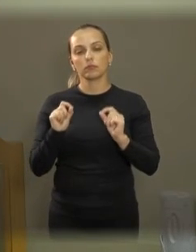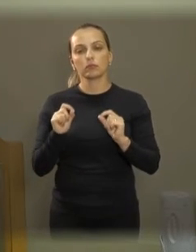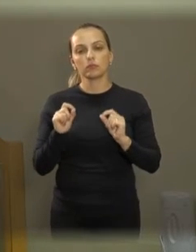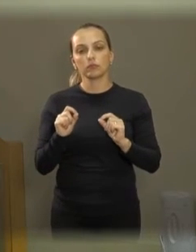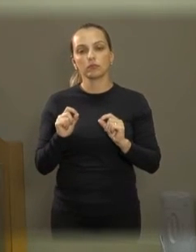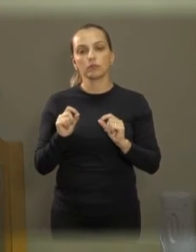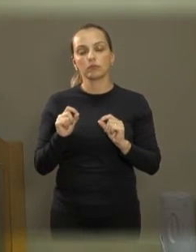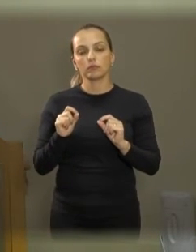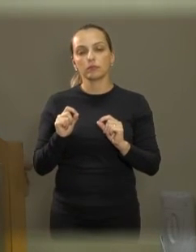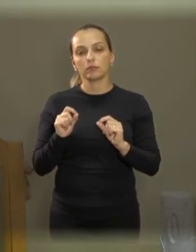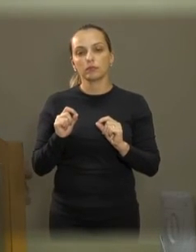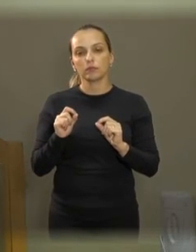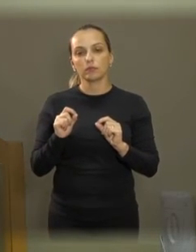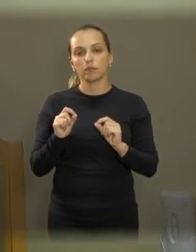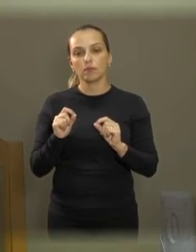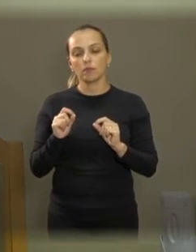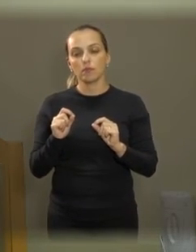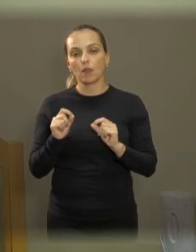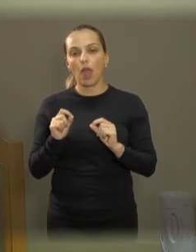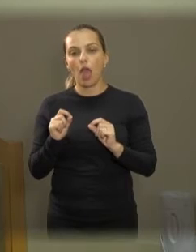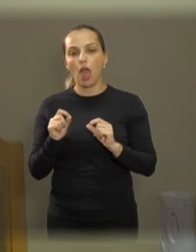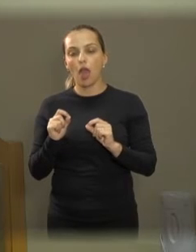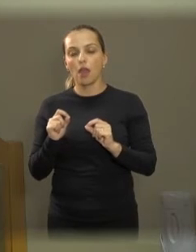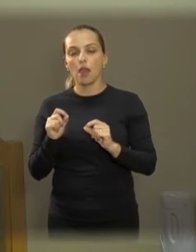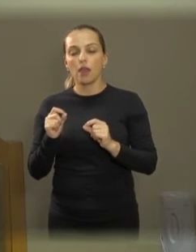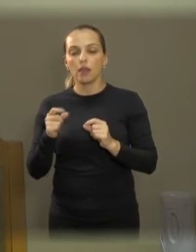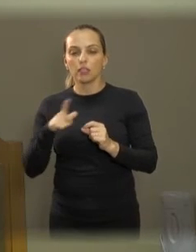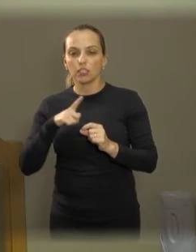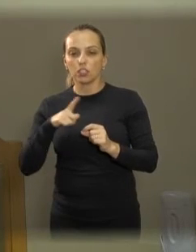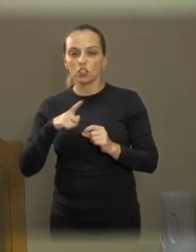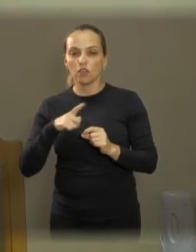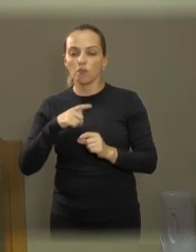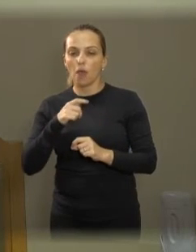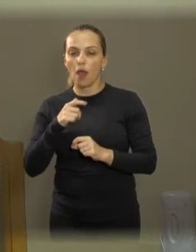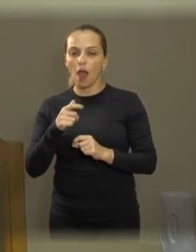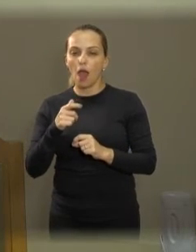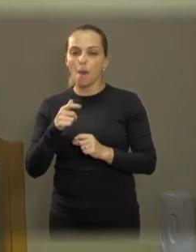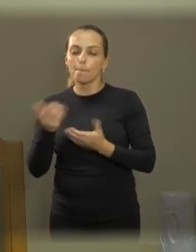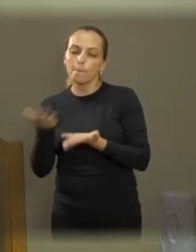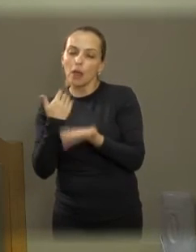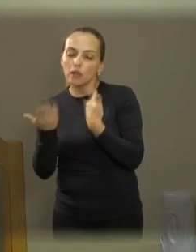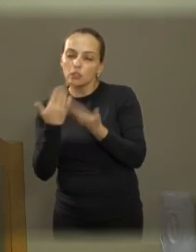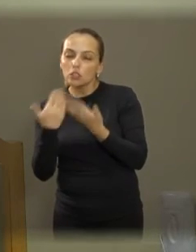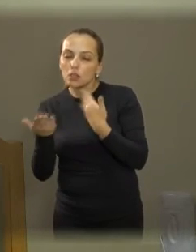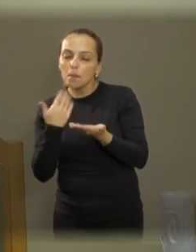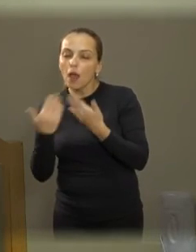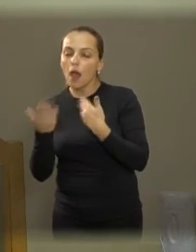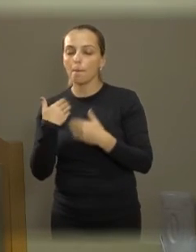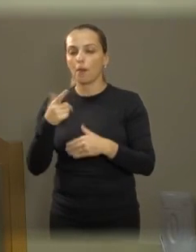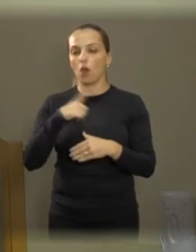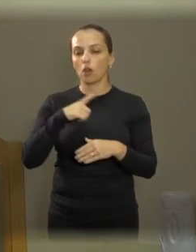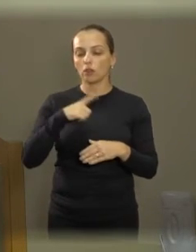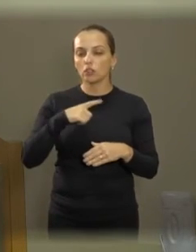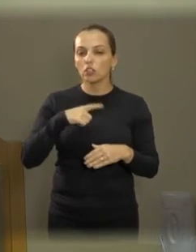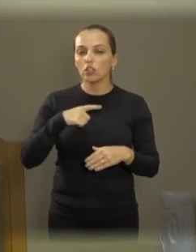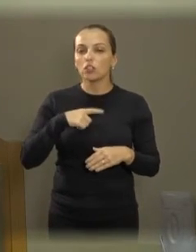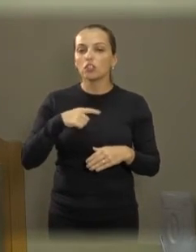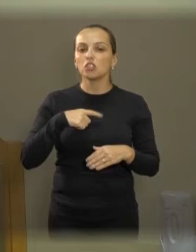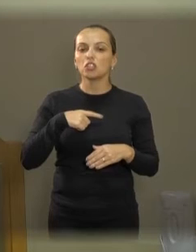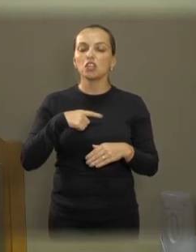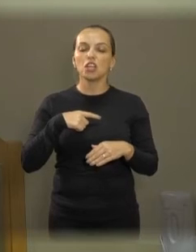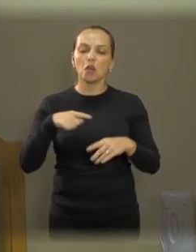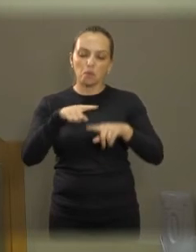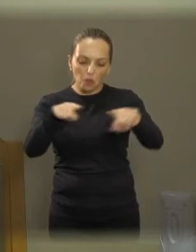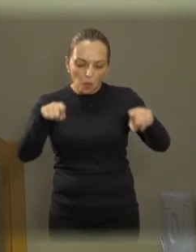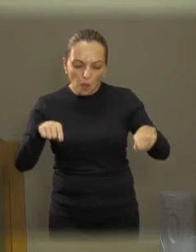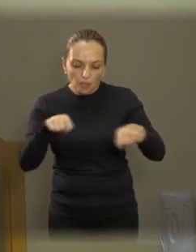como fala, uma entrevista. A gente pegava o Estadão, um jornal, ia fazer uns quadradinhos nas empresas que tinham